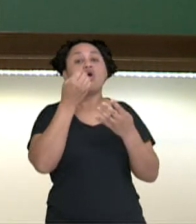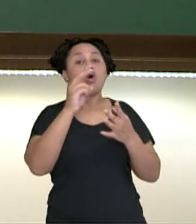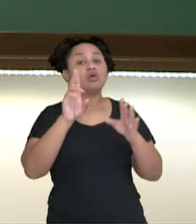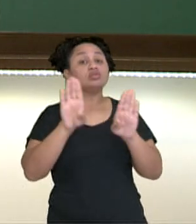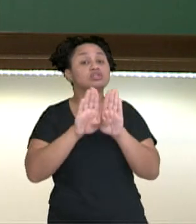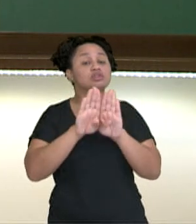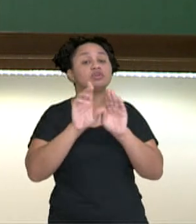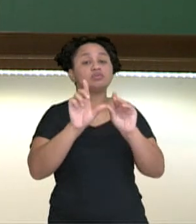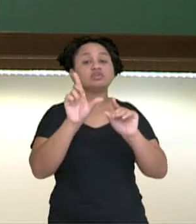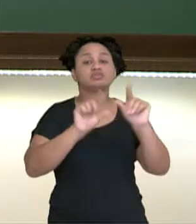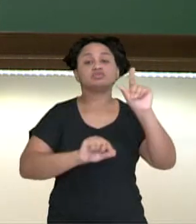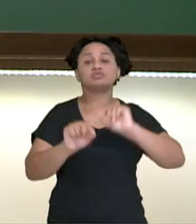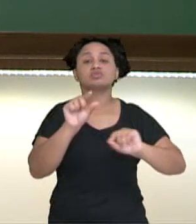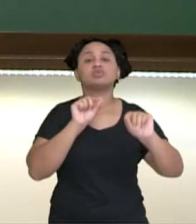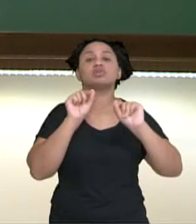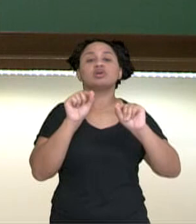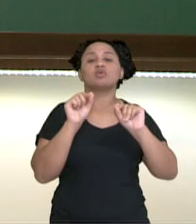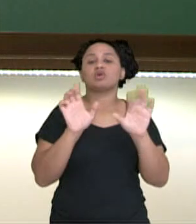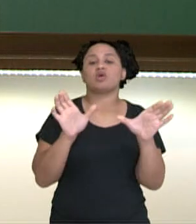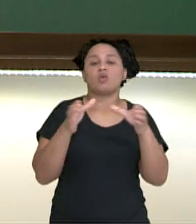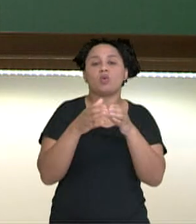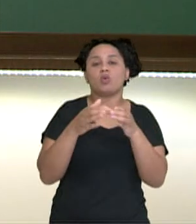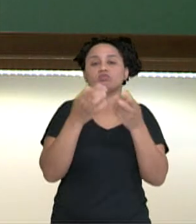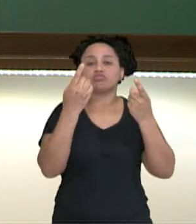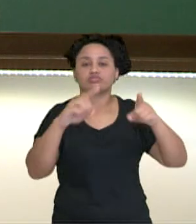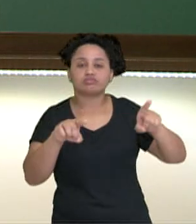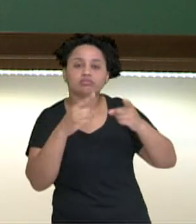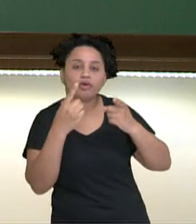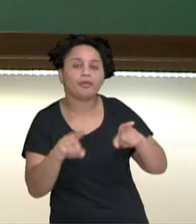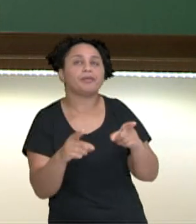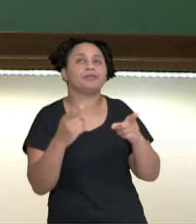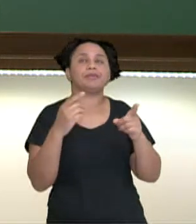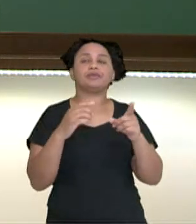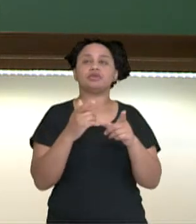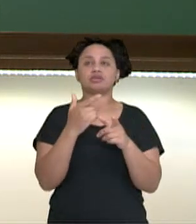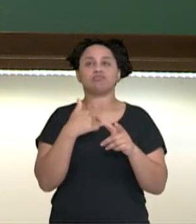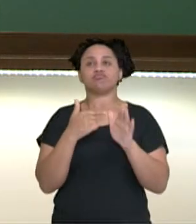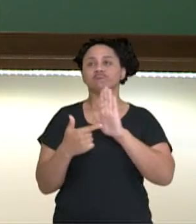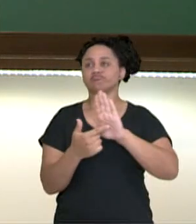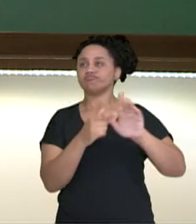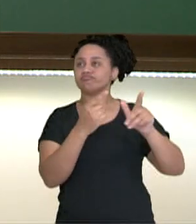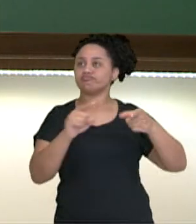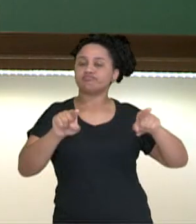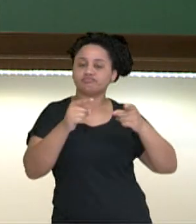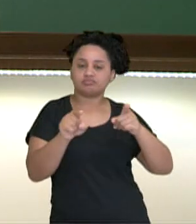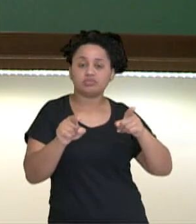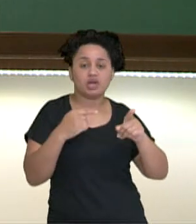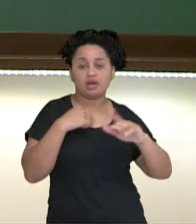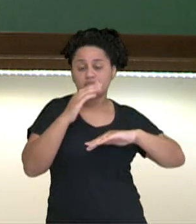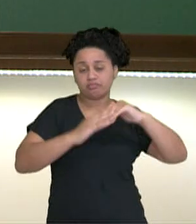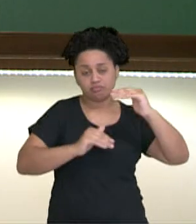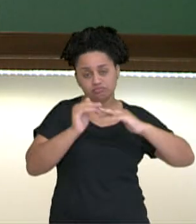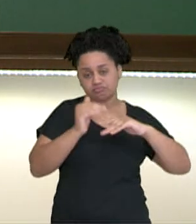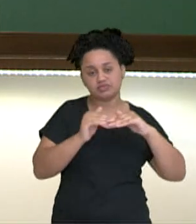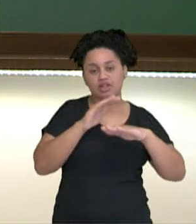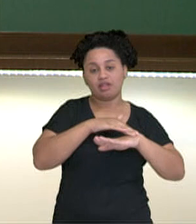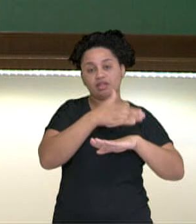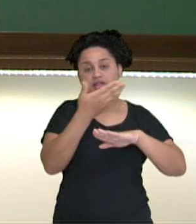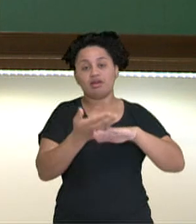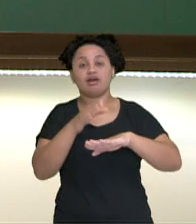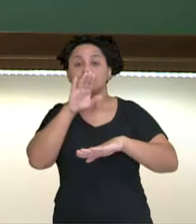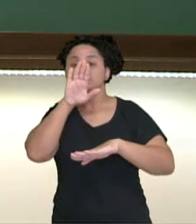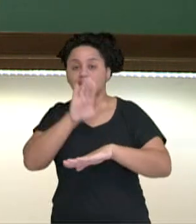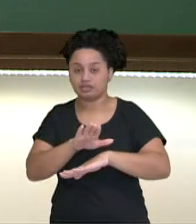também participar de uma banda de música ou de um coral, né? Essas atividades são desenvolvidas no período da